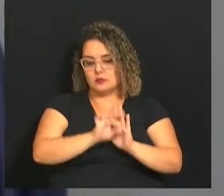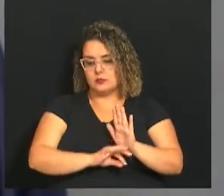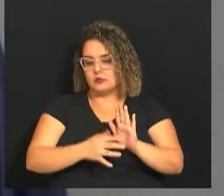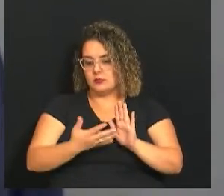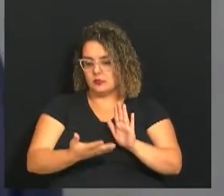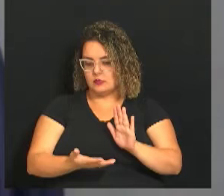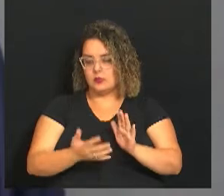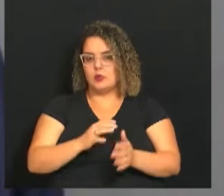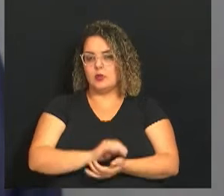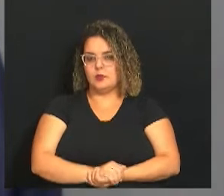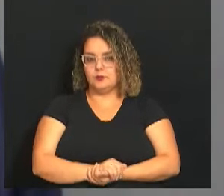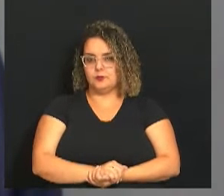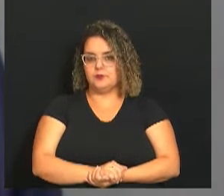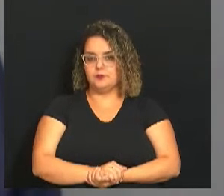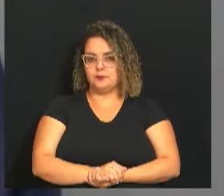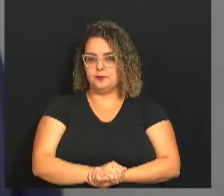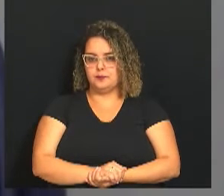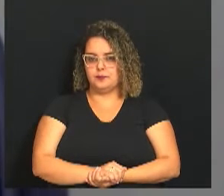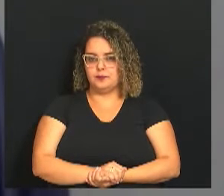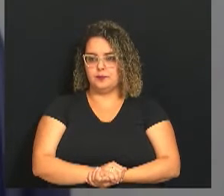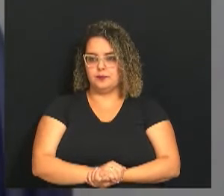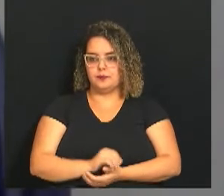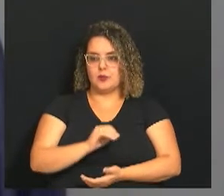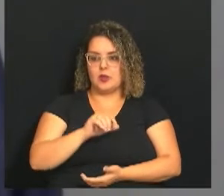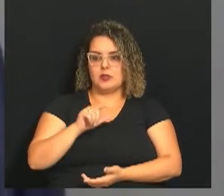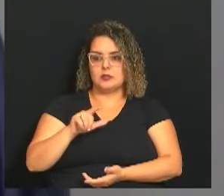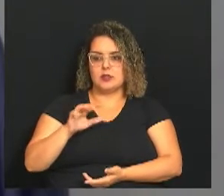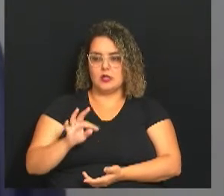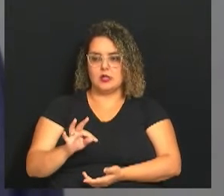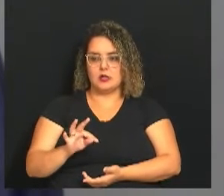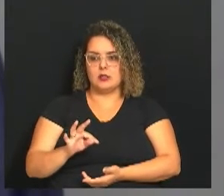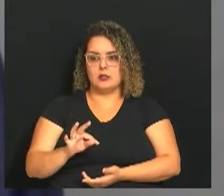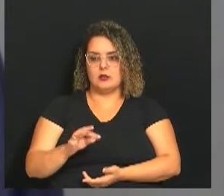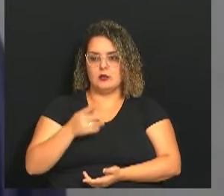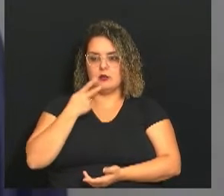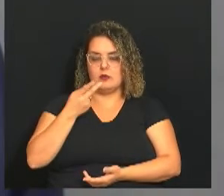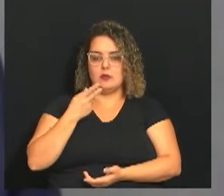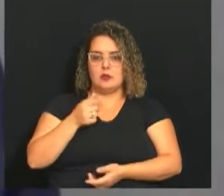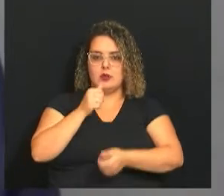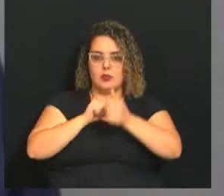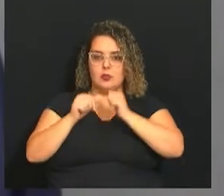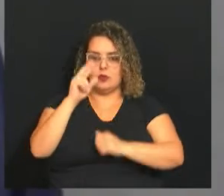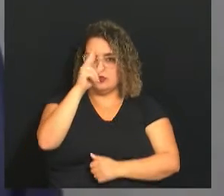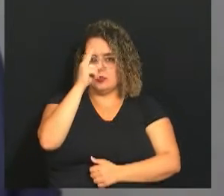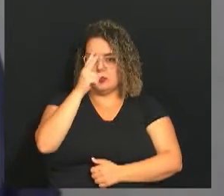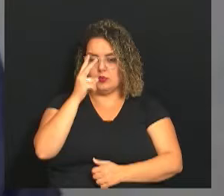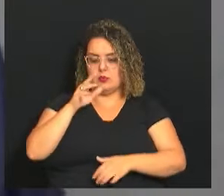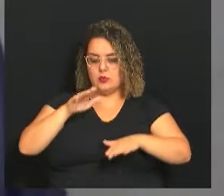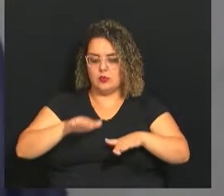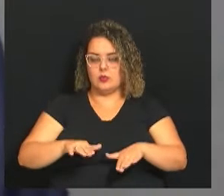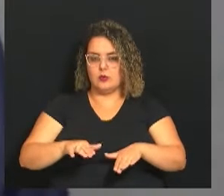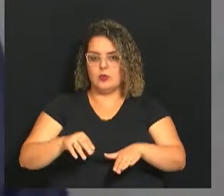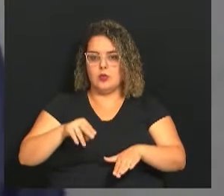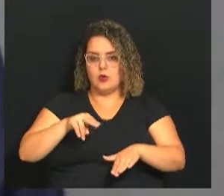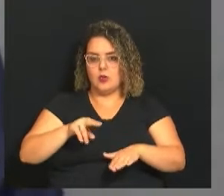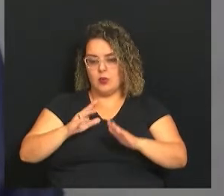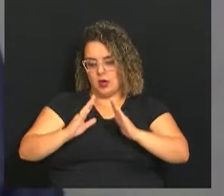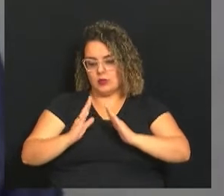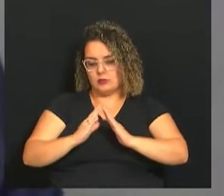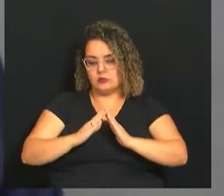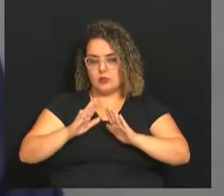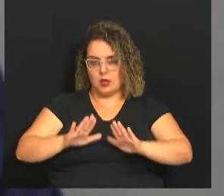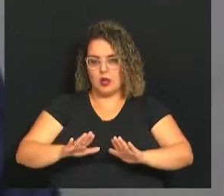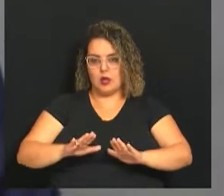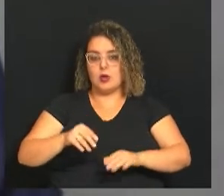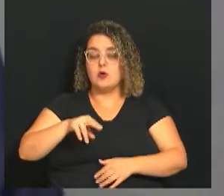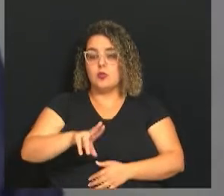que vocês tenham noção, a CLT ela prevê que a embriaguez habitual ou a embriaguez no trabalho é justa